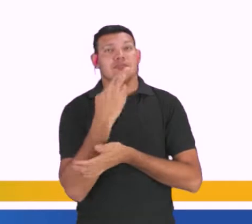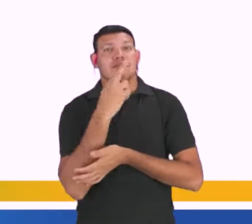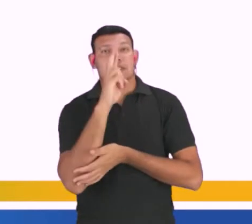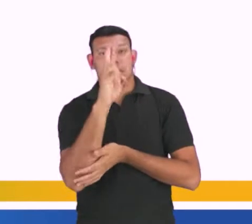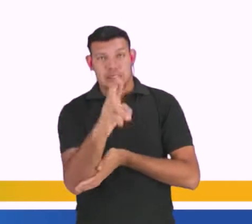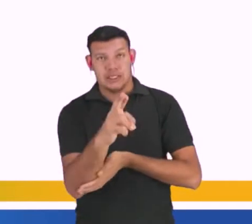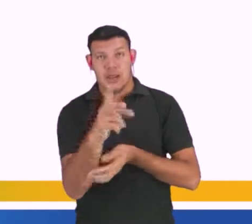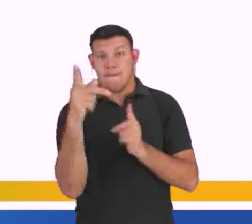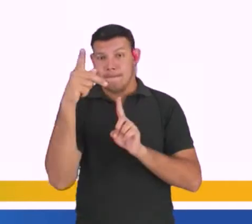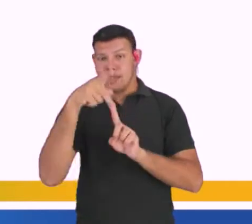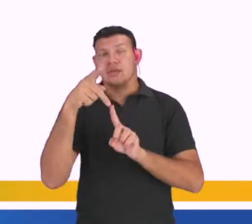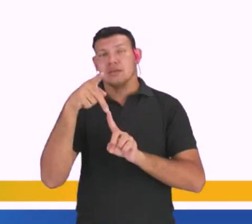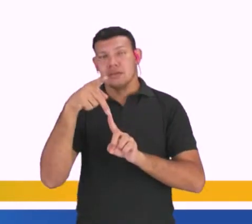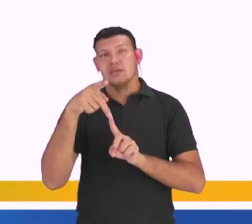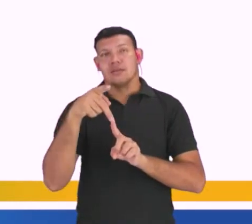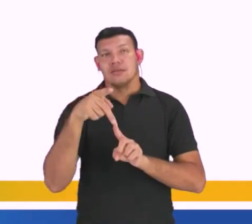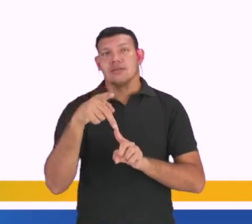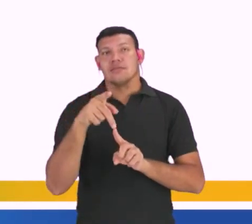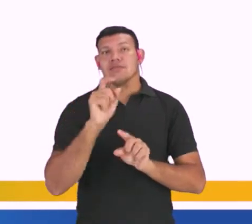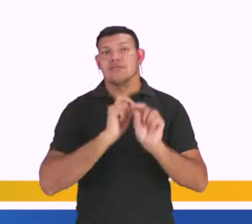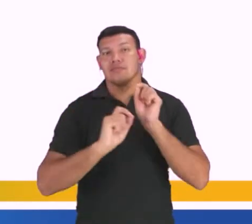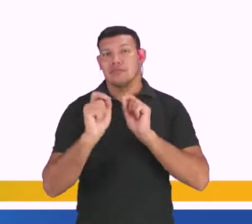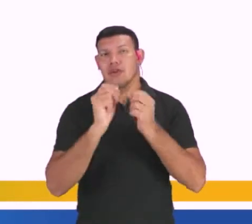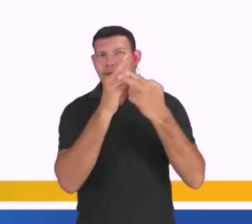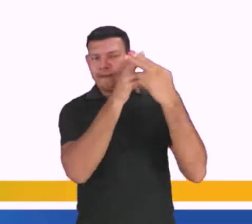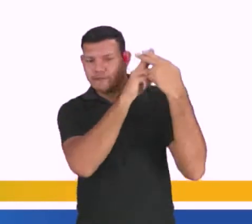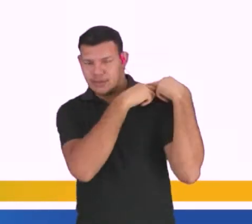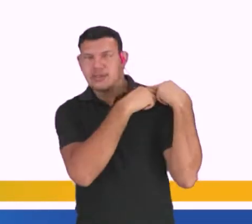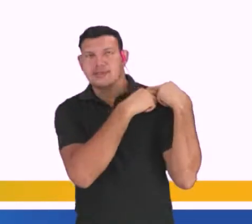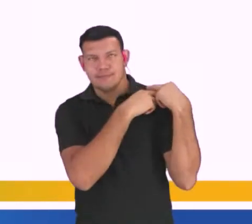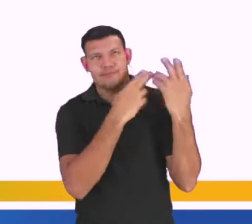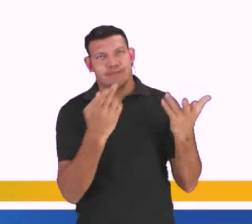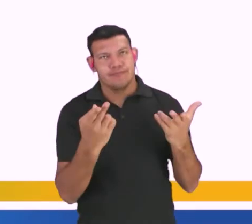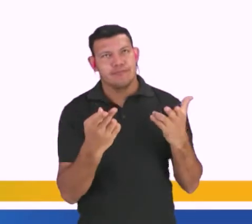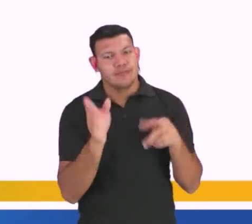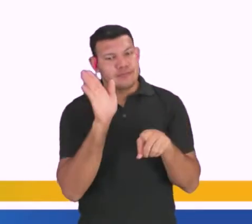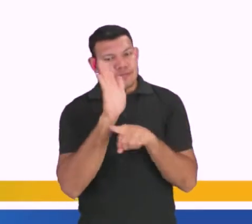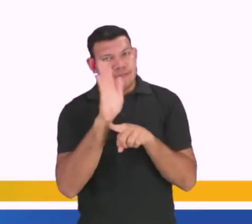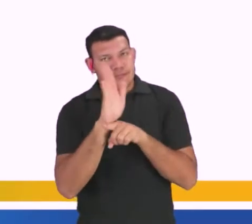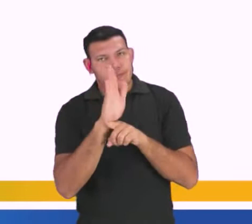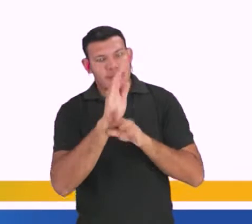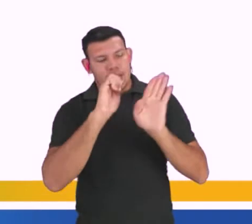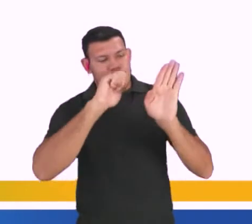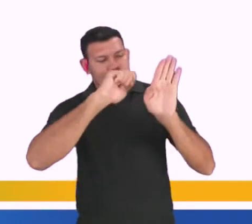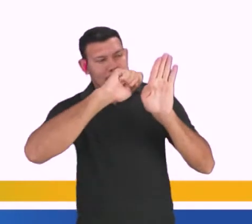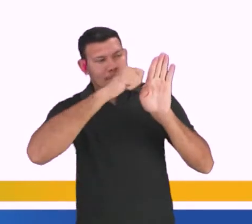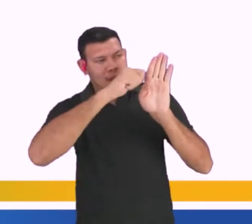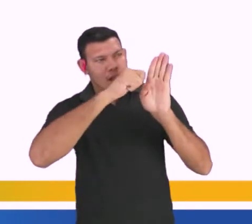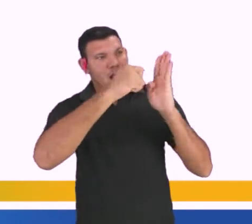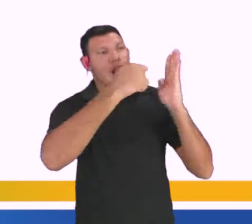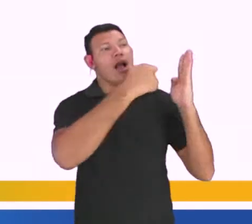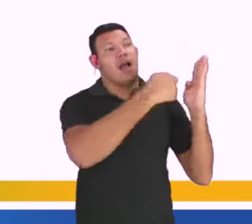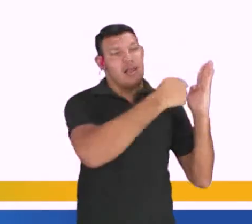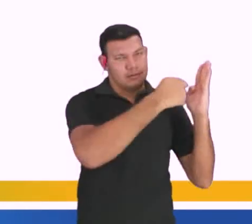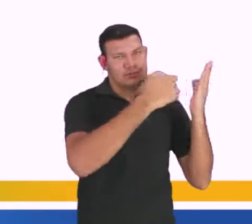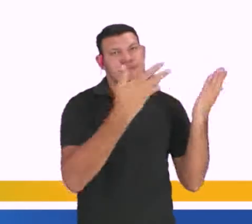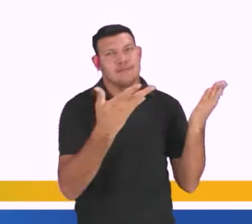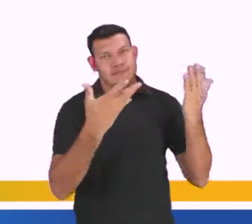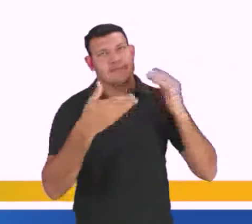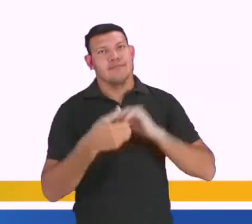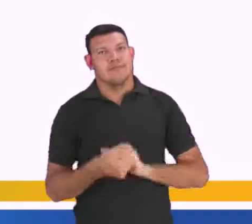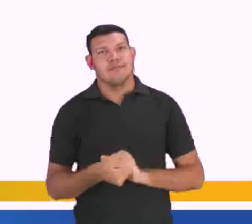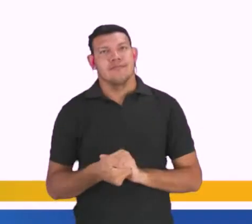esse princípio ativo, né, que tem a função de ir lá e abrir essa porta conectar essa chave na